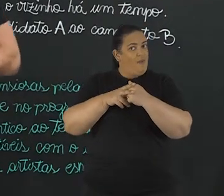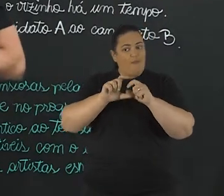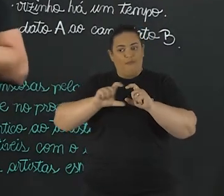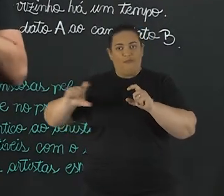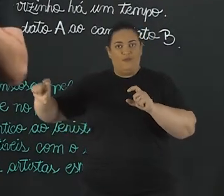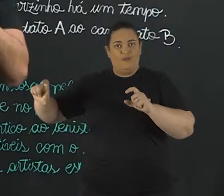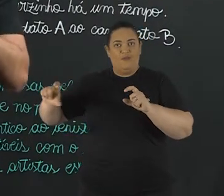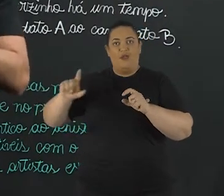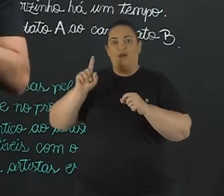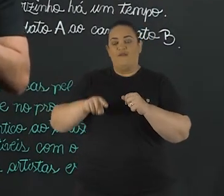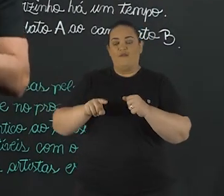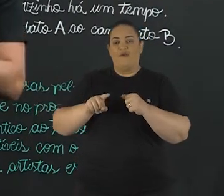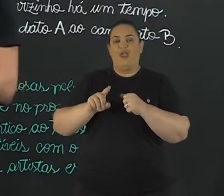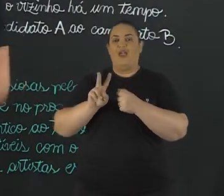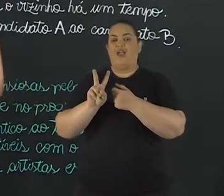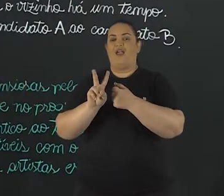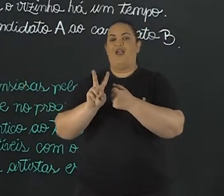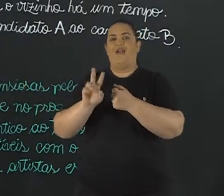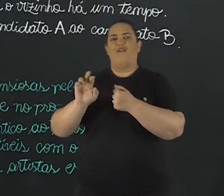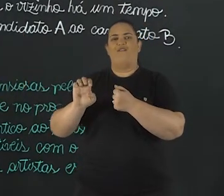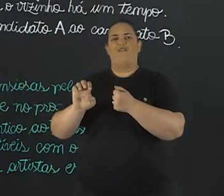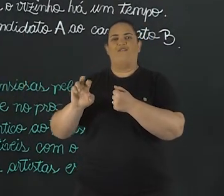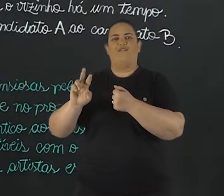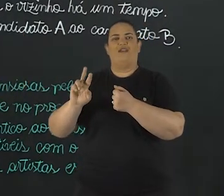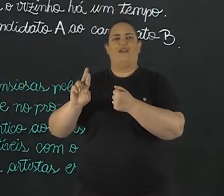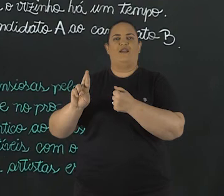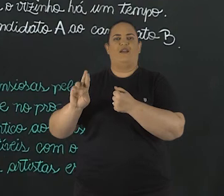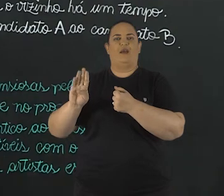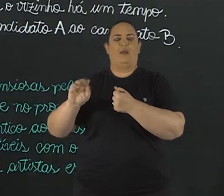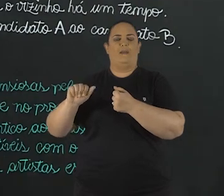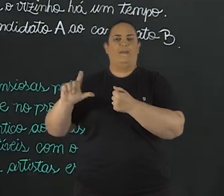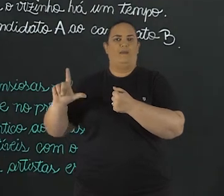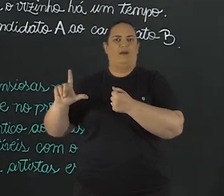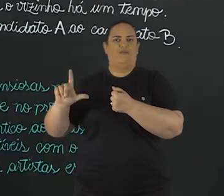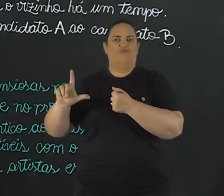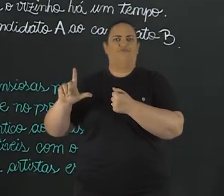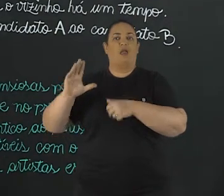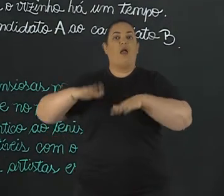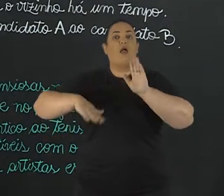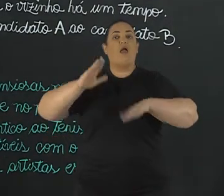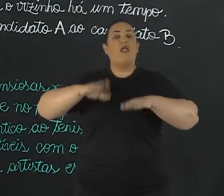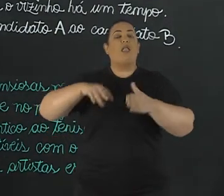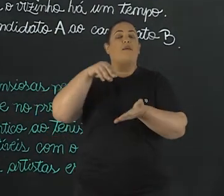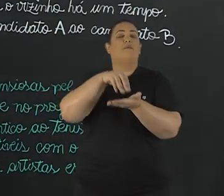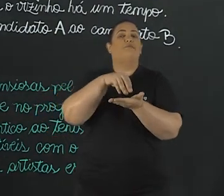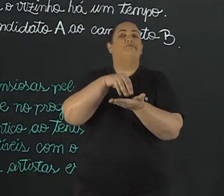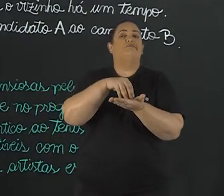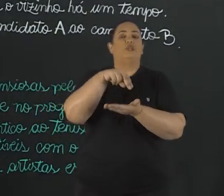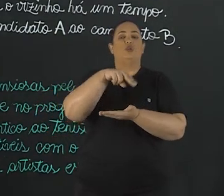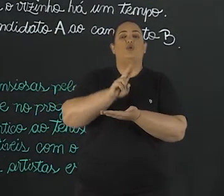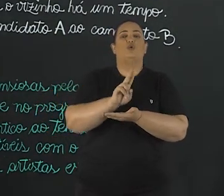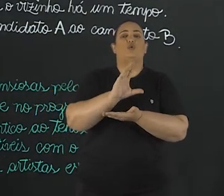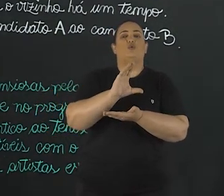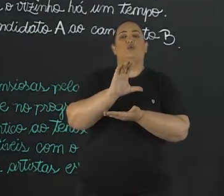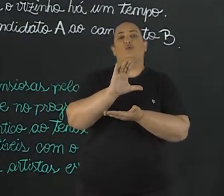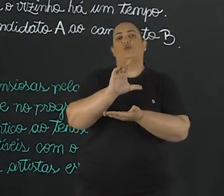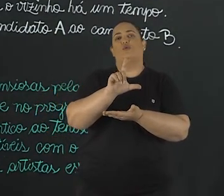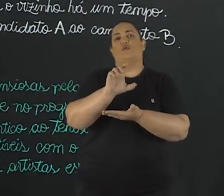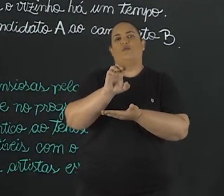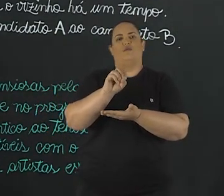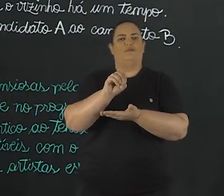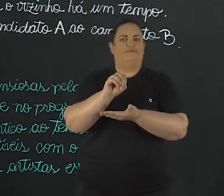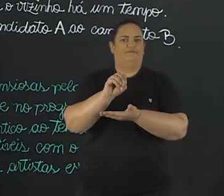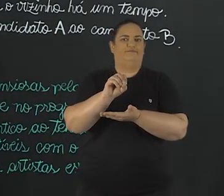regência de regência verbal. Então, o que define, então, é o núcleo dessa relação, né? Termo regente substantivo,